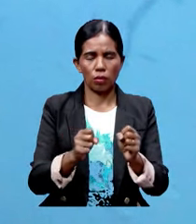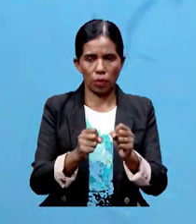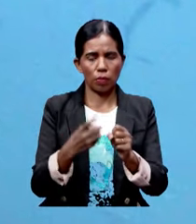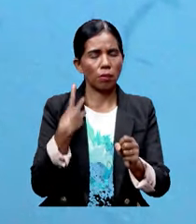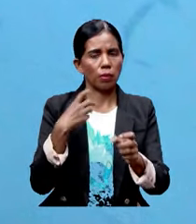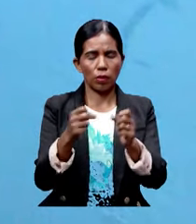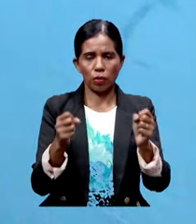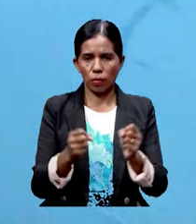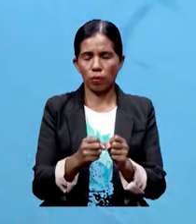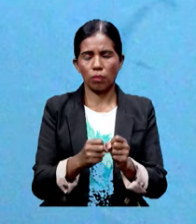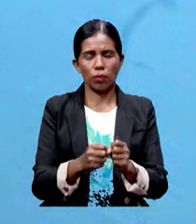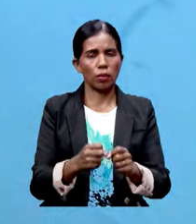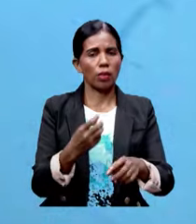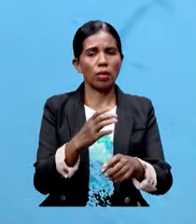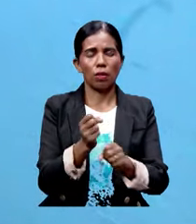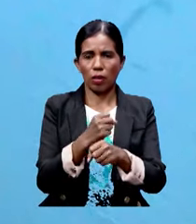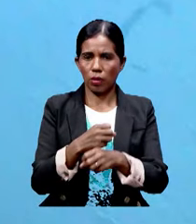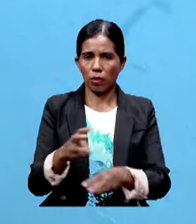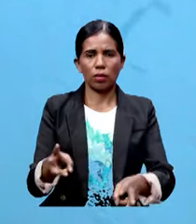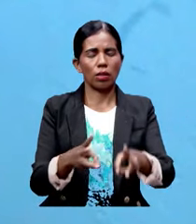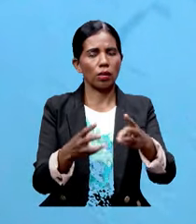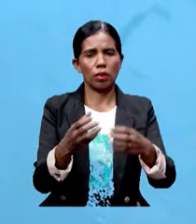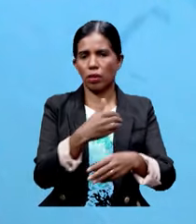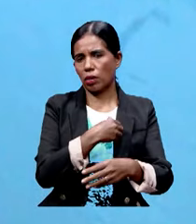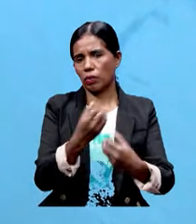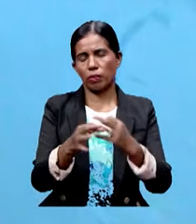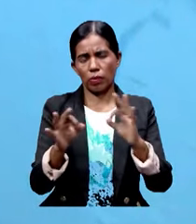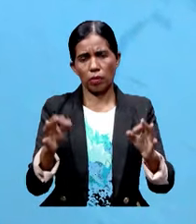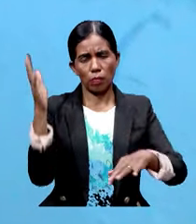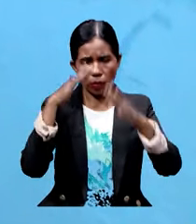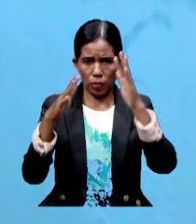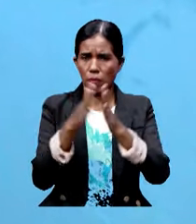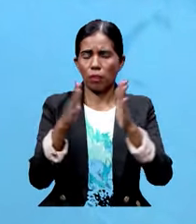laram mata. Problema bo tidak maka ida ita bele